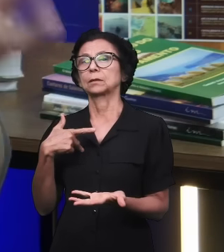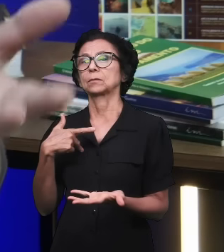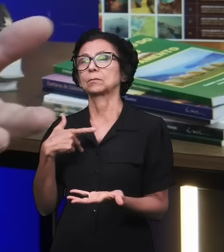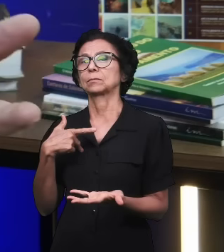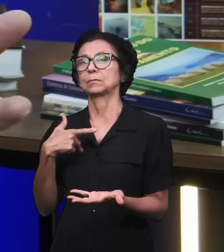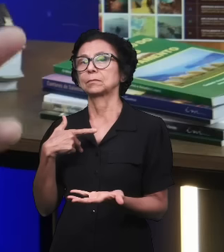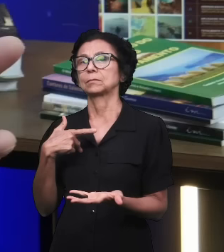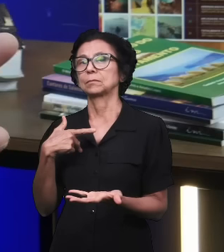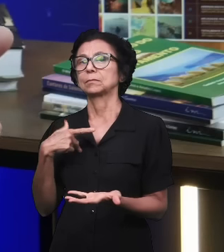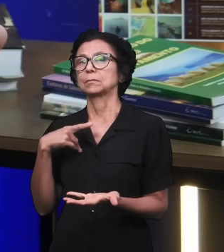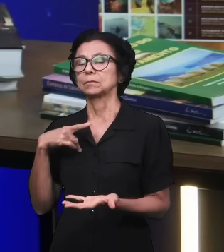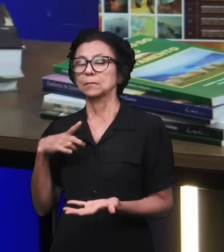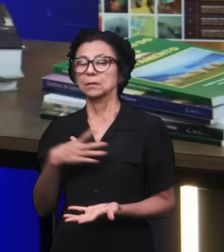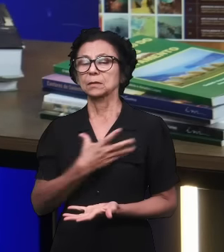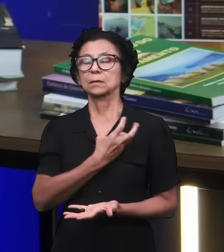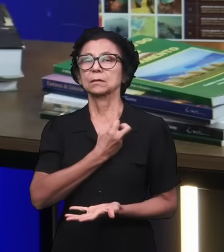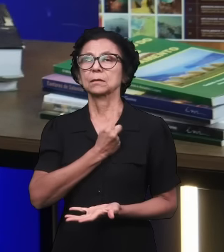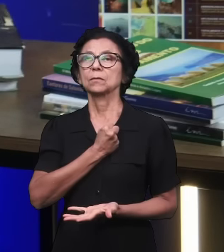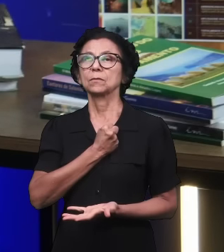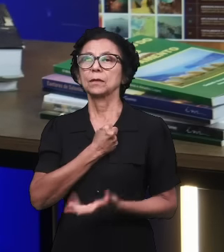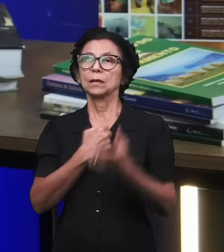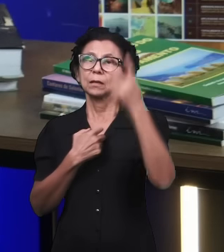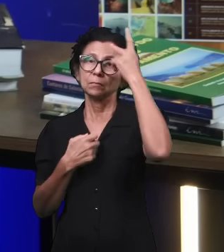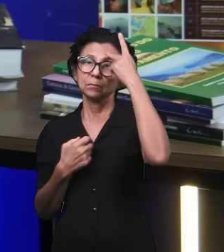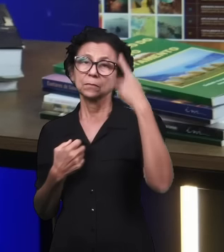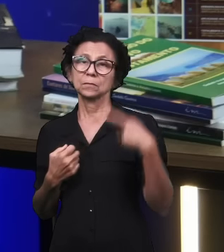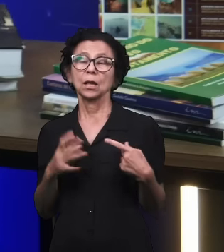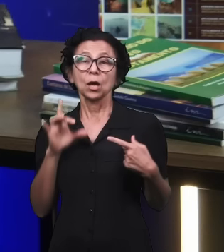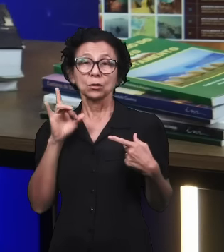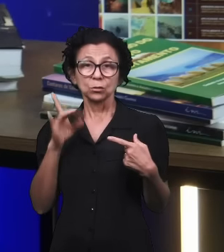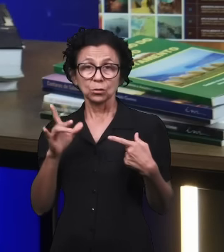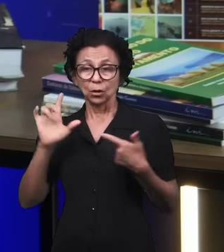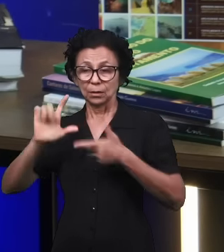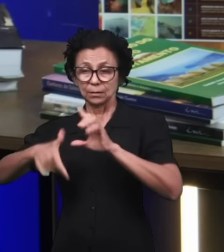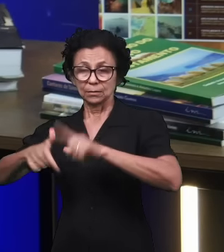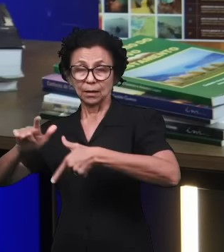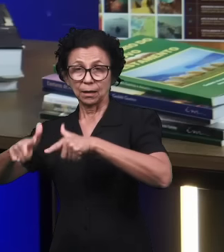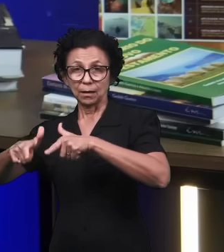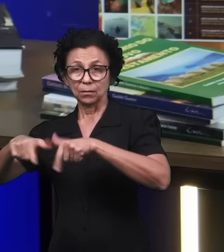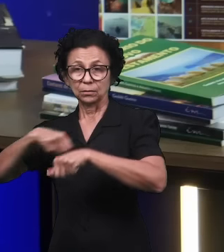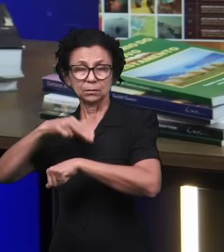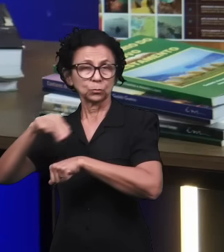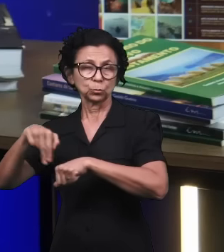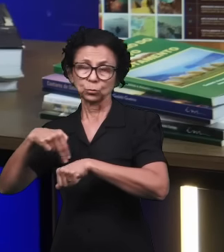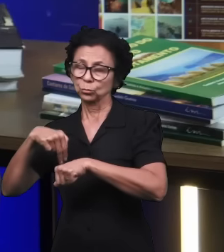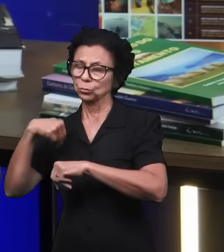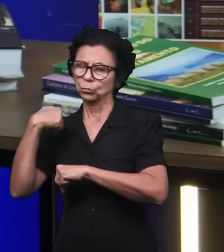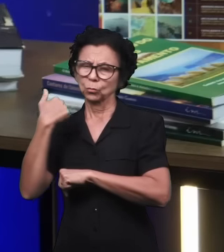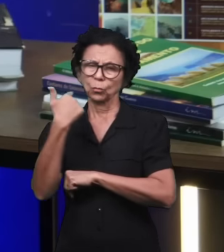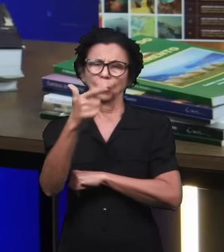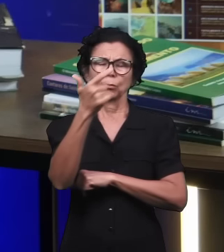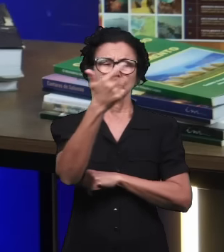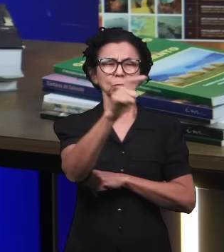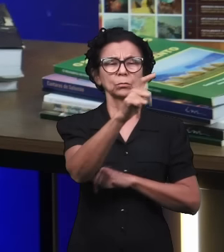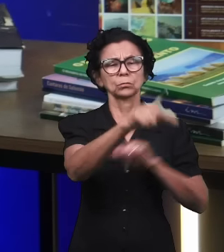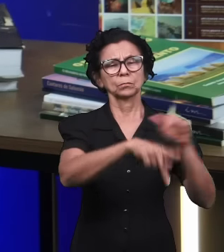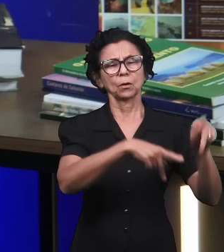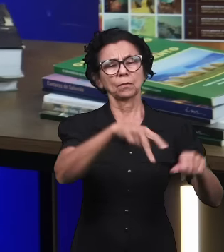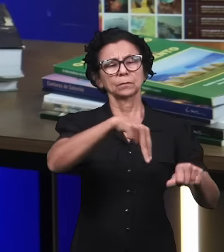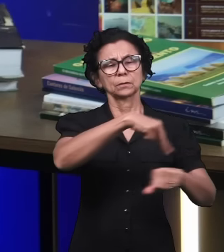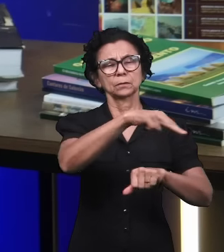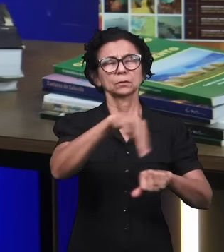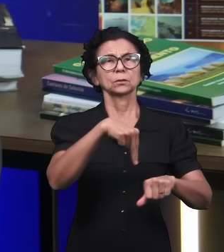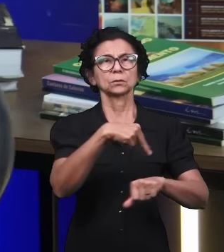Além dos termos de Israel, né? Além de uma nação, o Senhor veio para resgatar o homem, né? Porque aqui fala da igreja